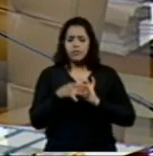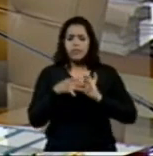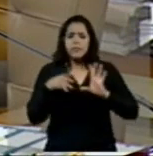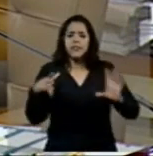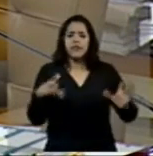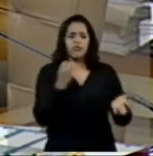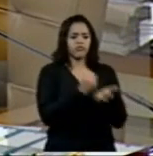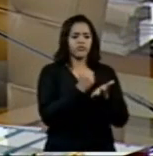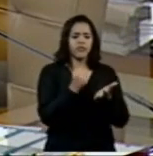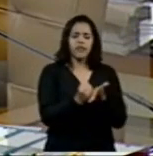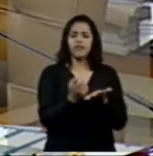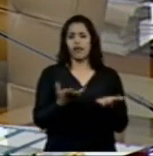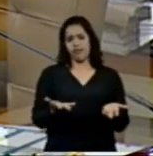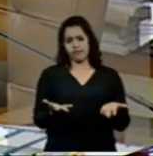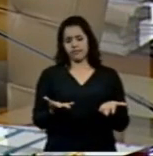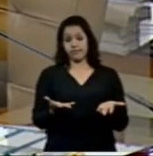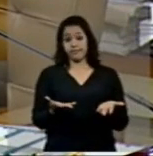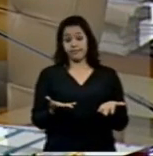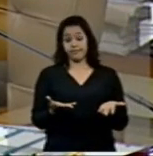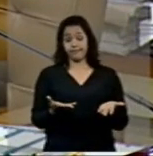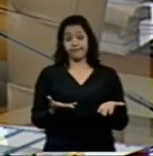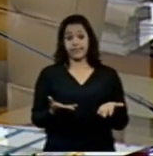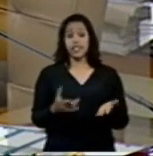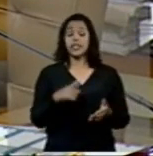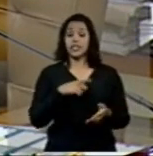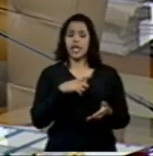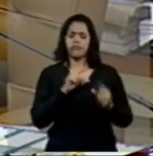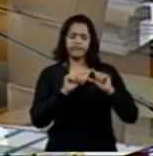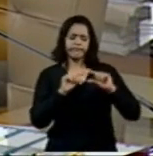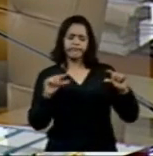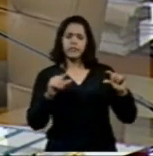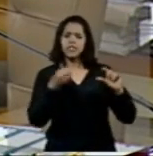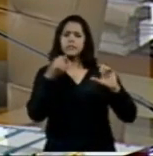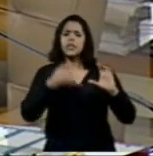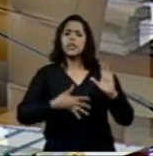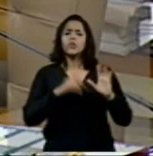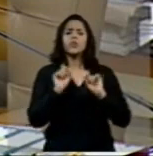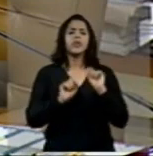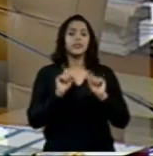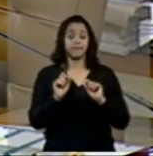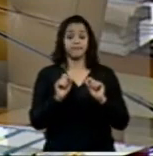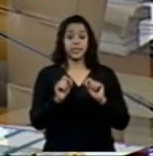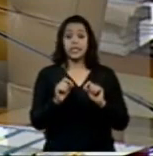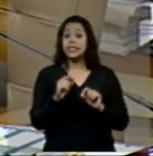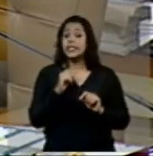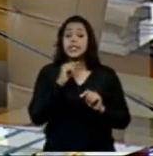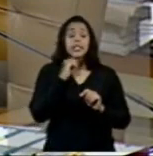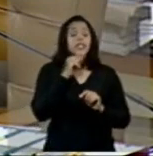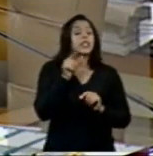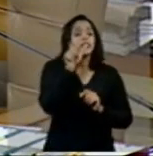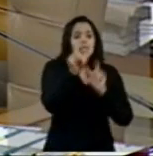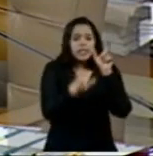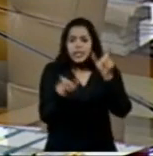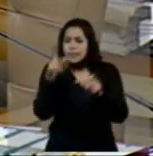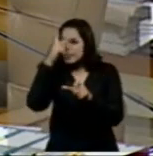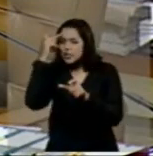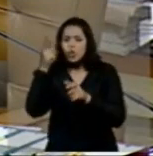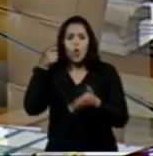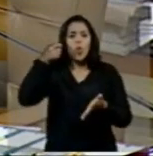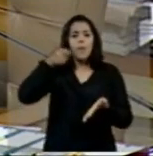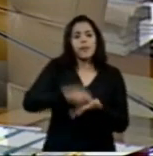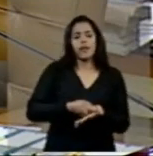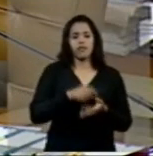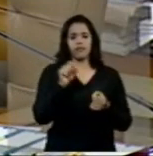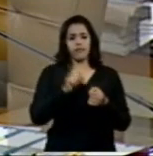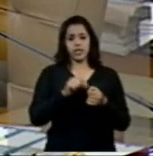livre iniciativa. Diz o dispositivo: ninguém será obrigado a fazer